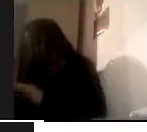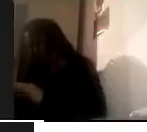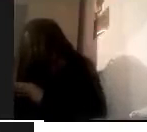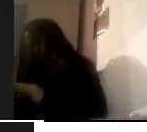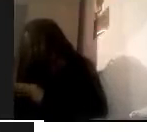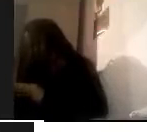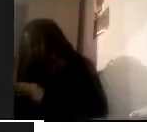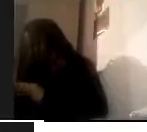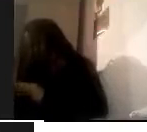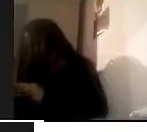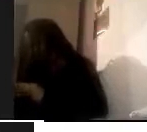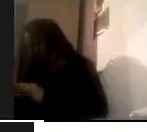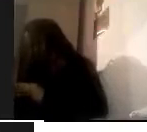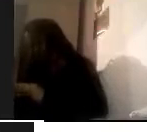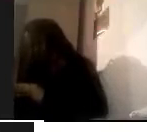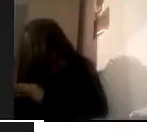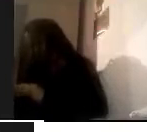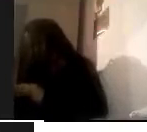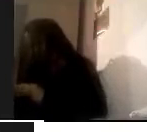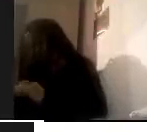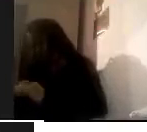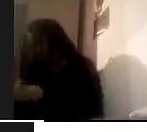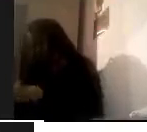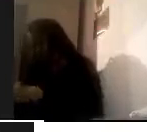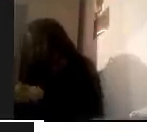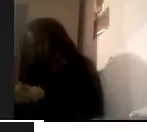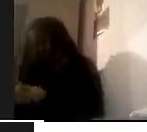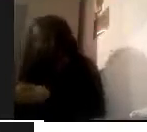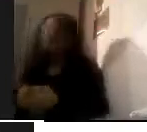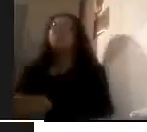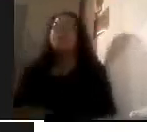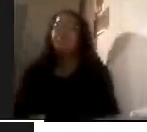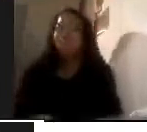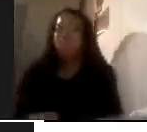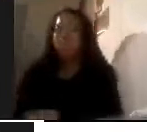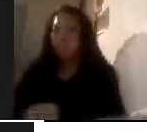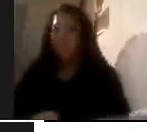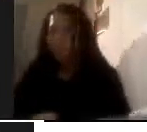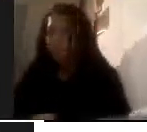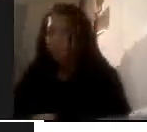volume e a temperatura desse leite. Que temperatura tem que estar esse leite?